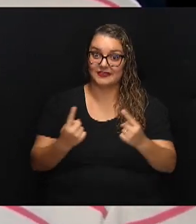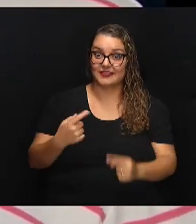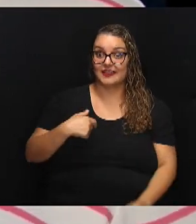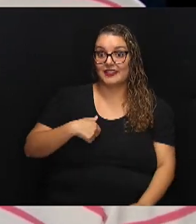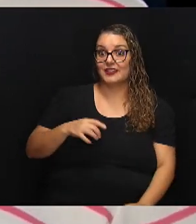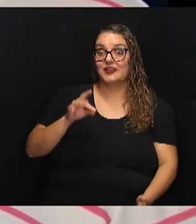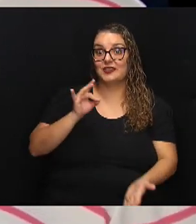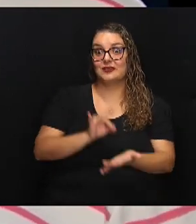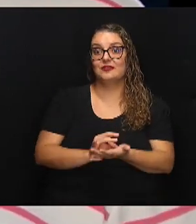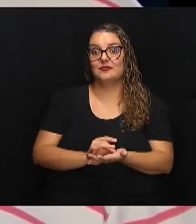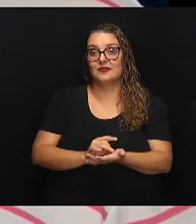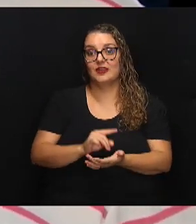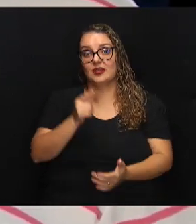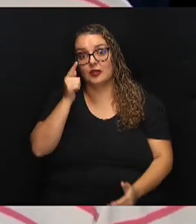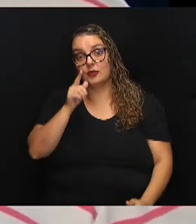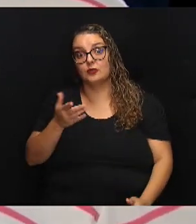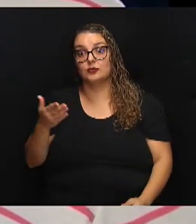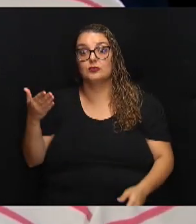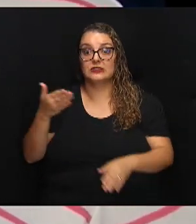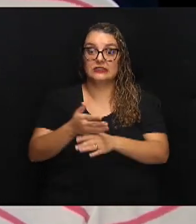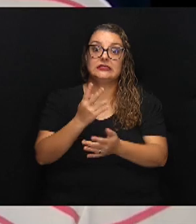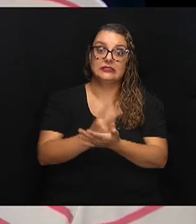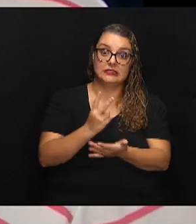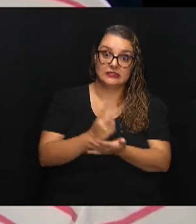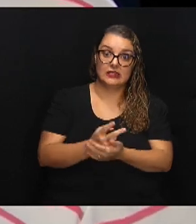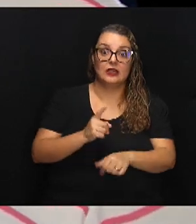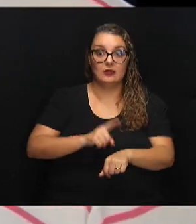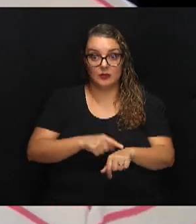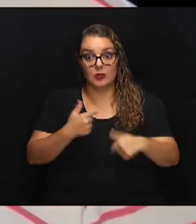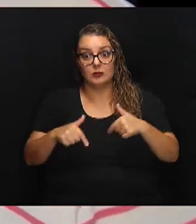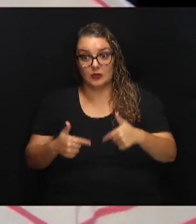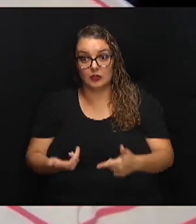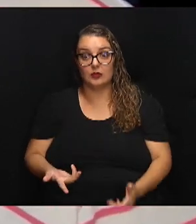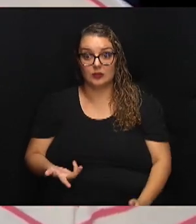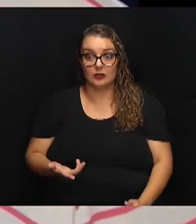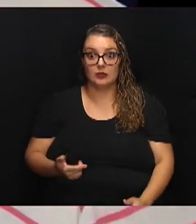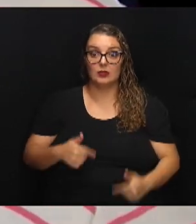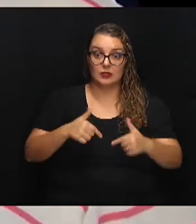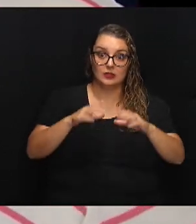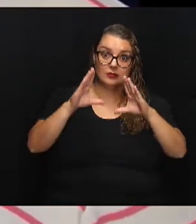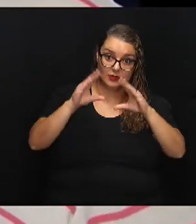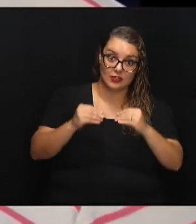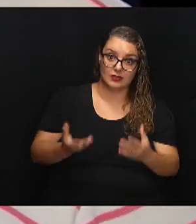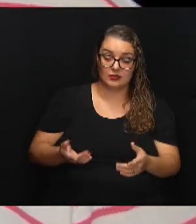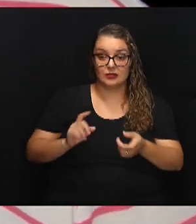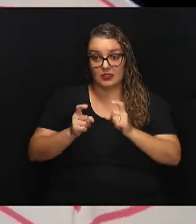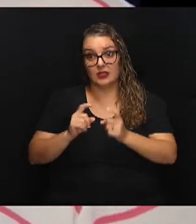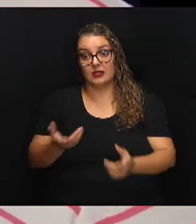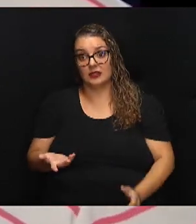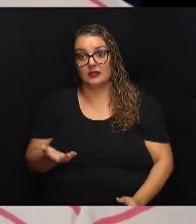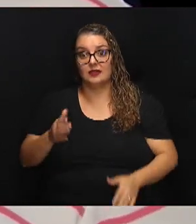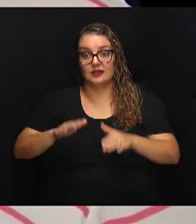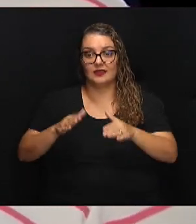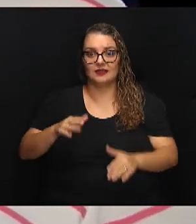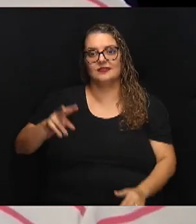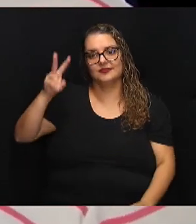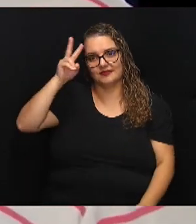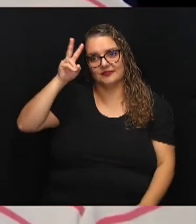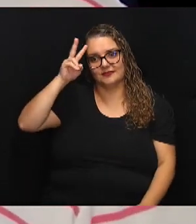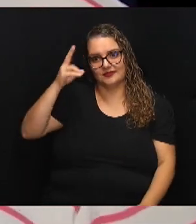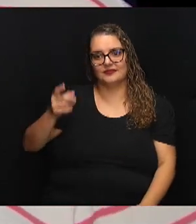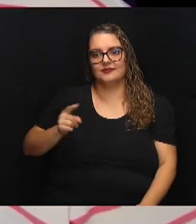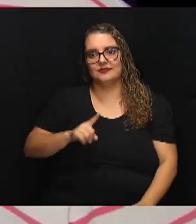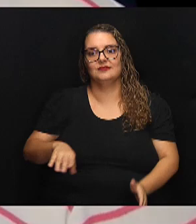não consigo vir tanto nessas, né, por causa do meu horário de trabalho, porque eu trabalho à noite nas reuniões, então às vezes de segunda-feira a gente não vem